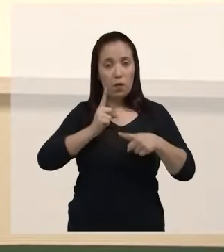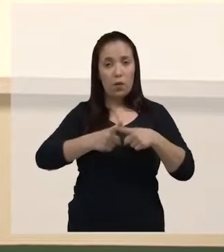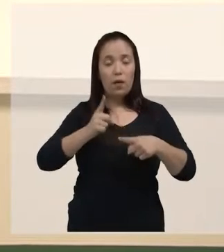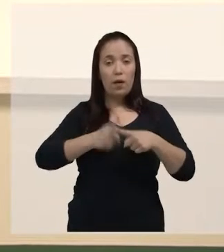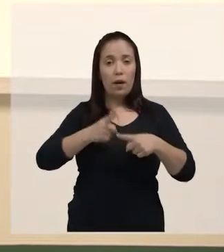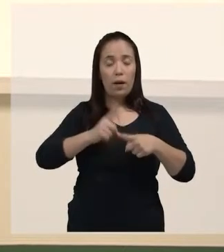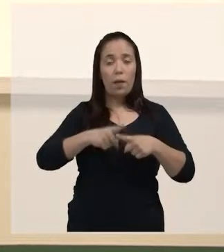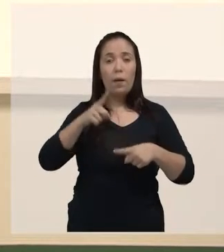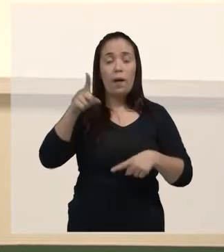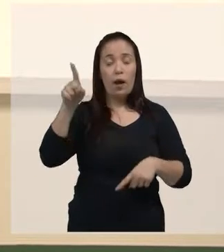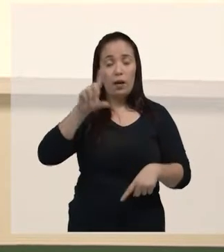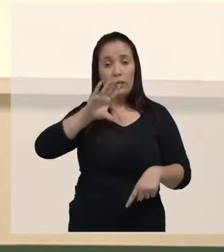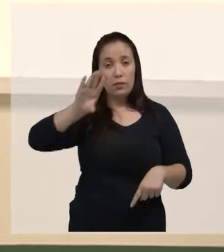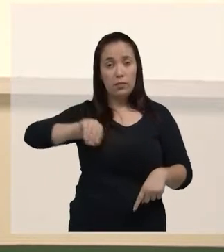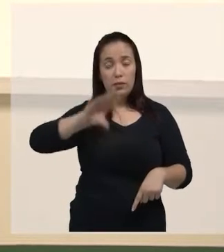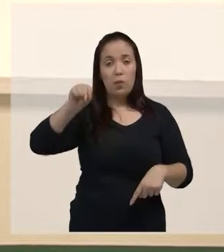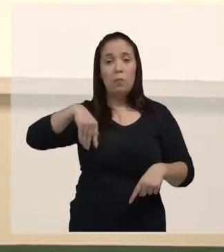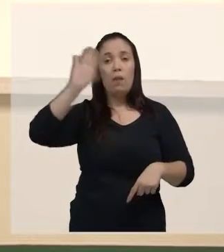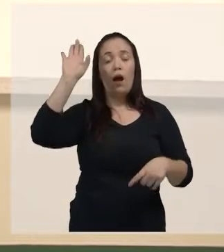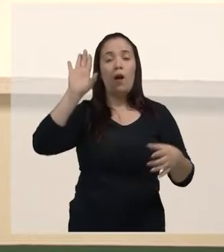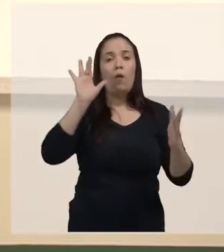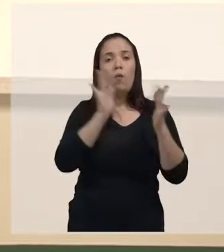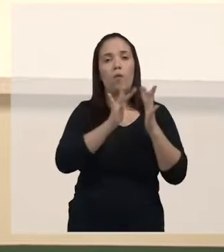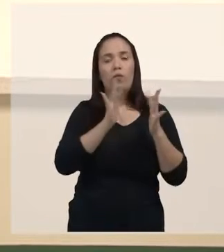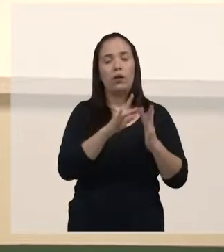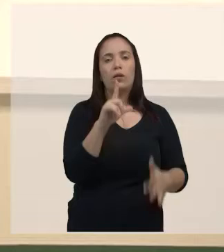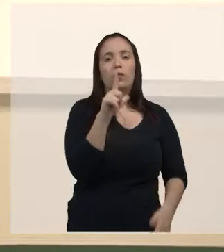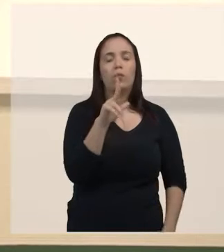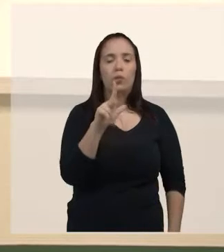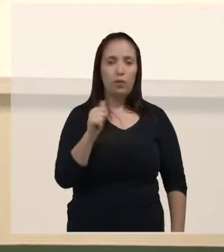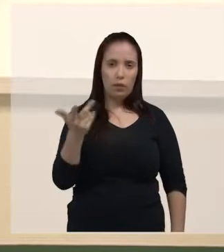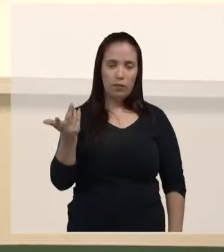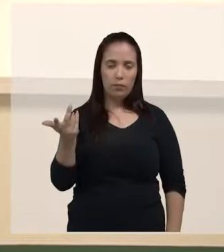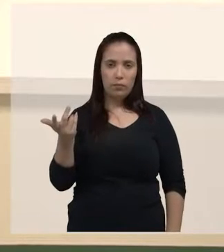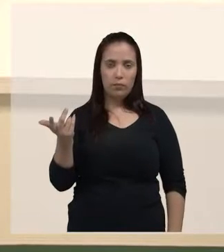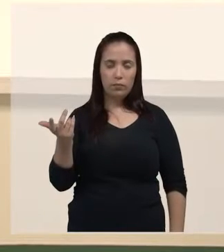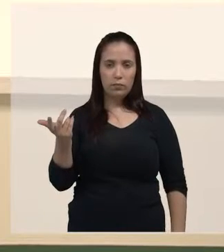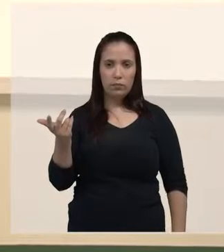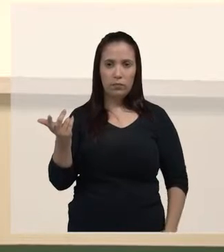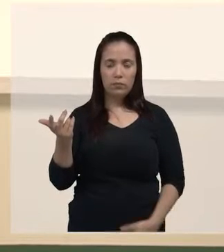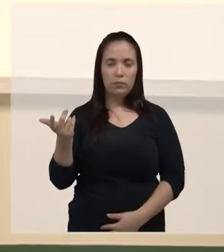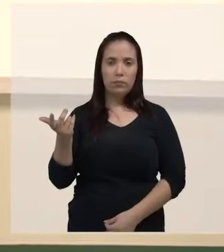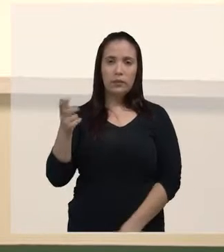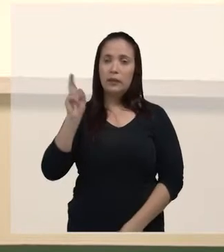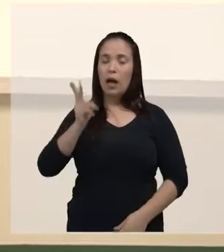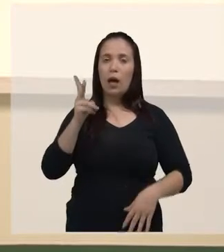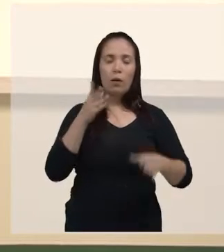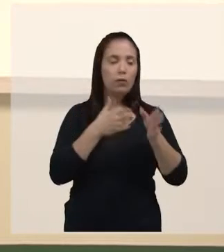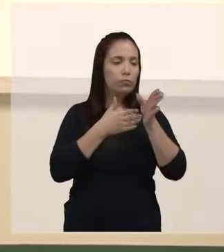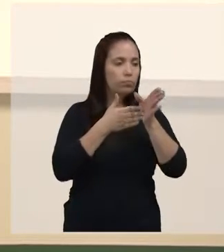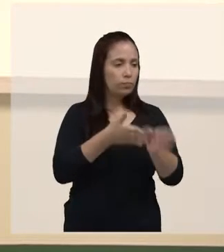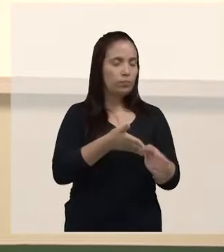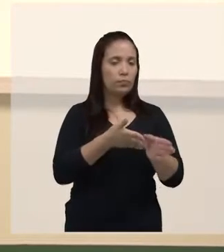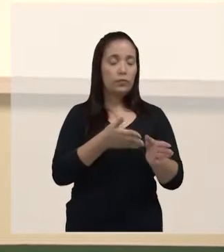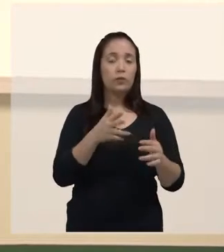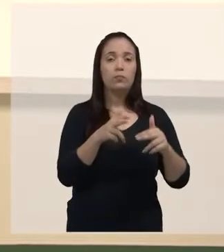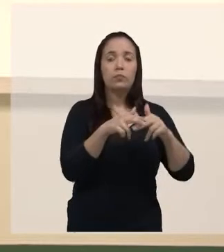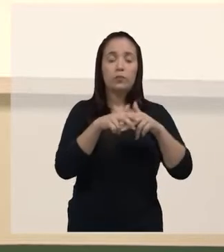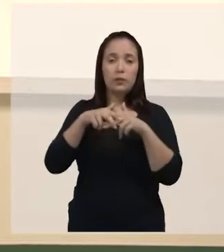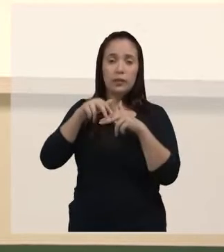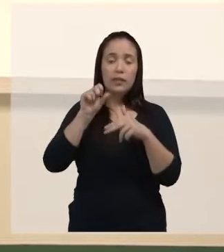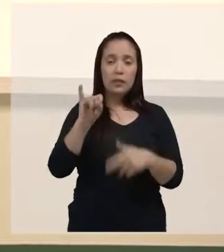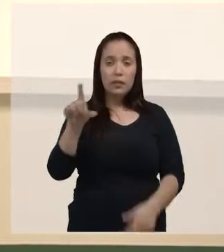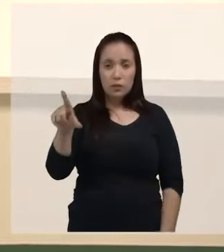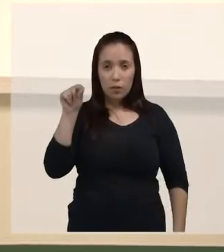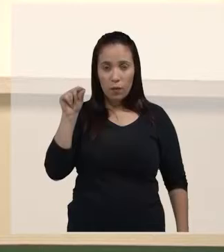cara mais próximo do Lula. E da realidade. E mais próximo do Lula também. Exatamente. É. E o seu Então, tá se eles sendo- forem escolher um cara e é amigo